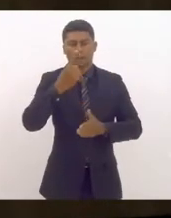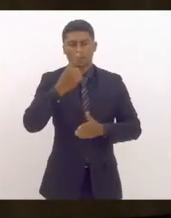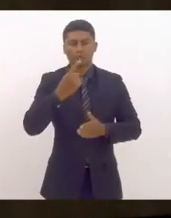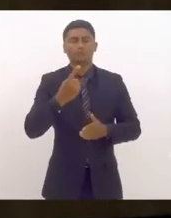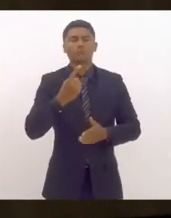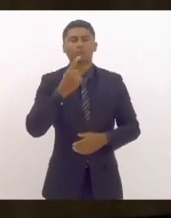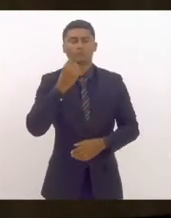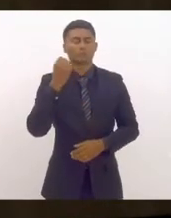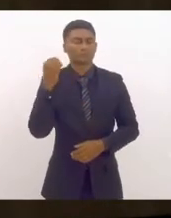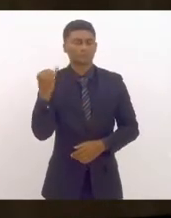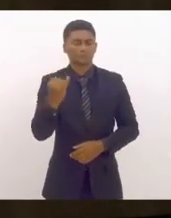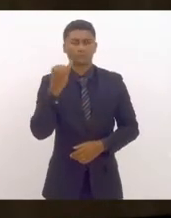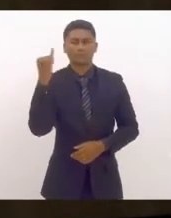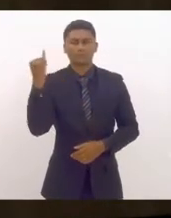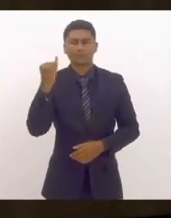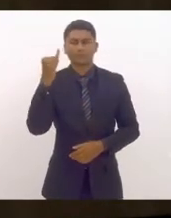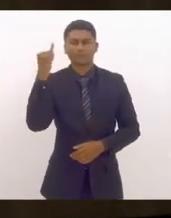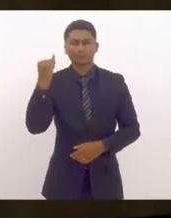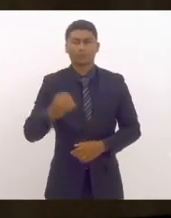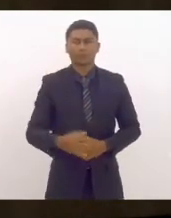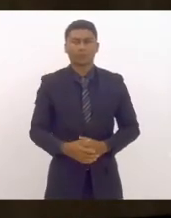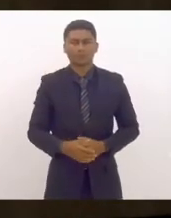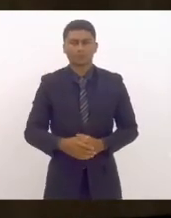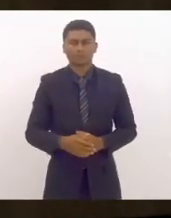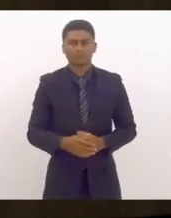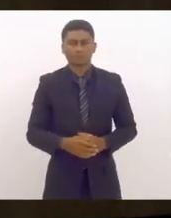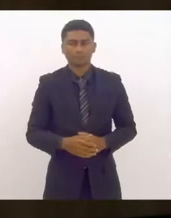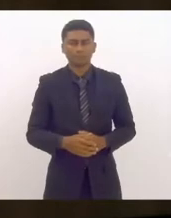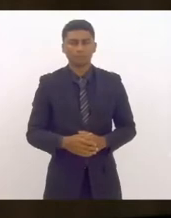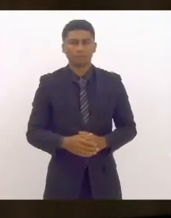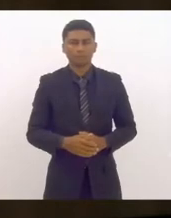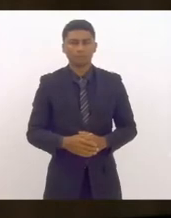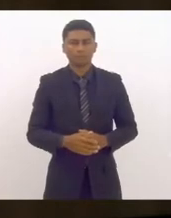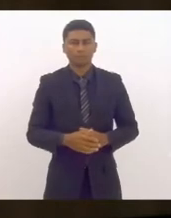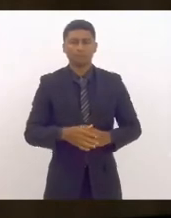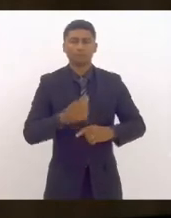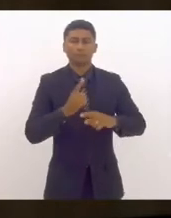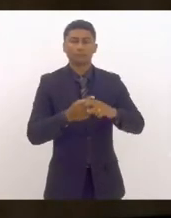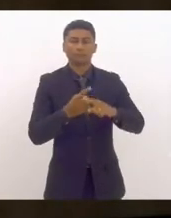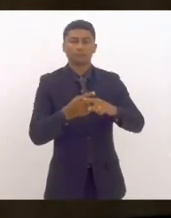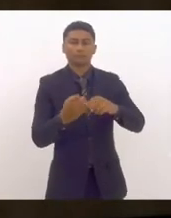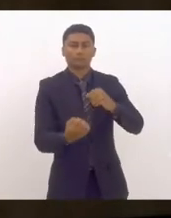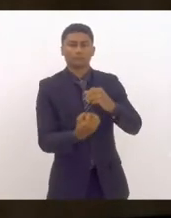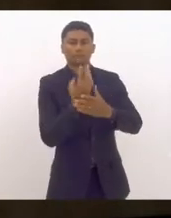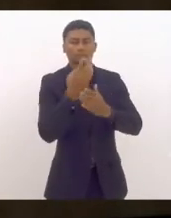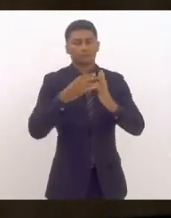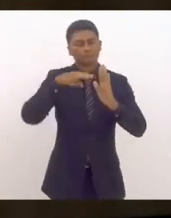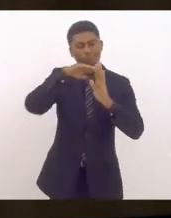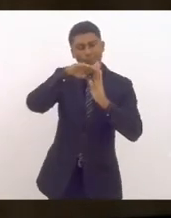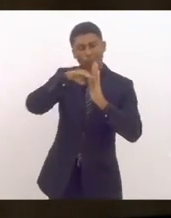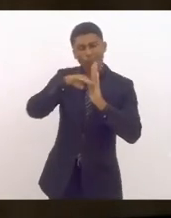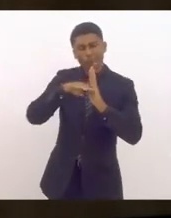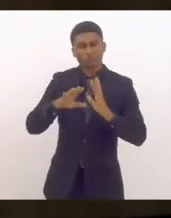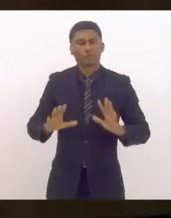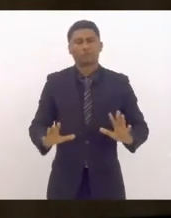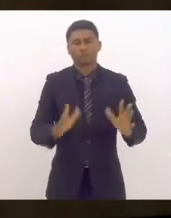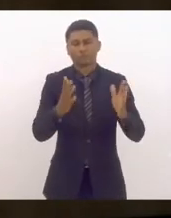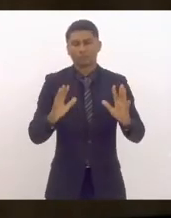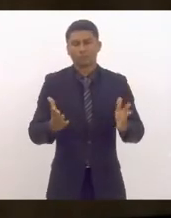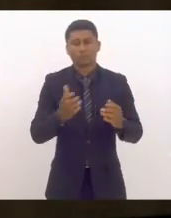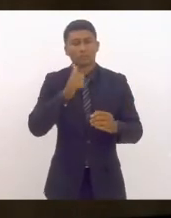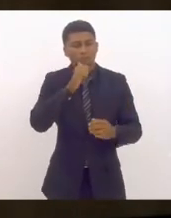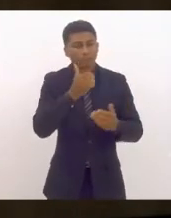ganho importantíssimo criar aí um programa de incentivo e defesa à atividade das baianas do